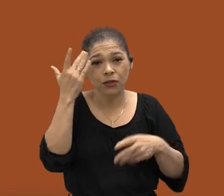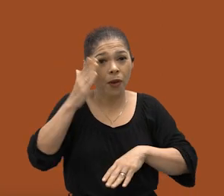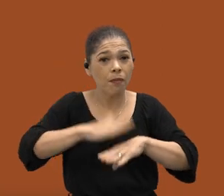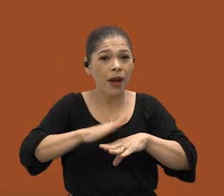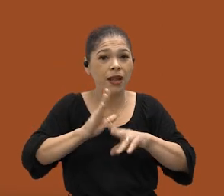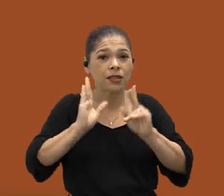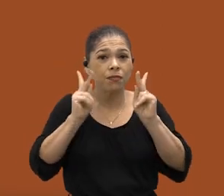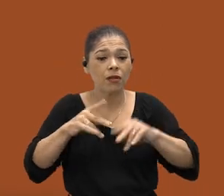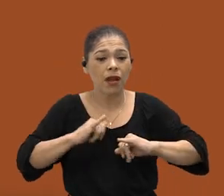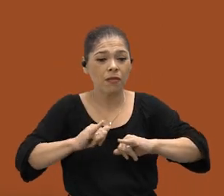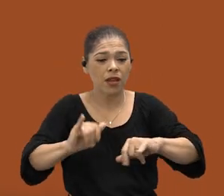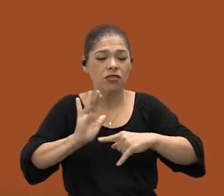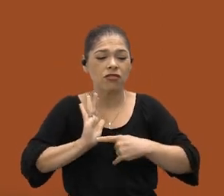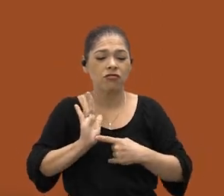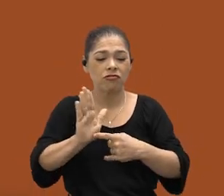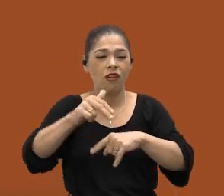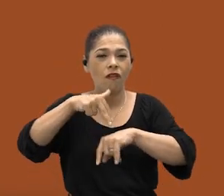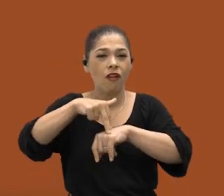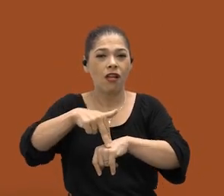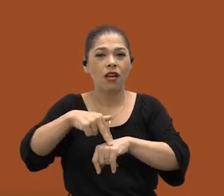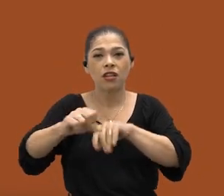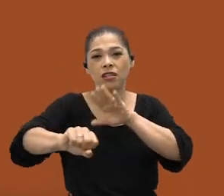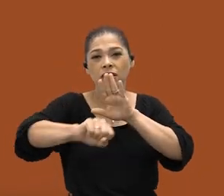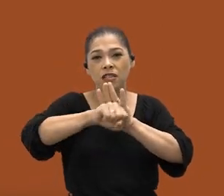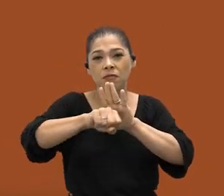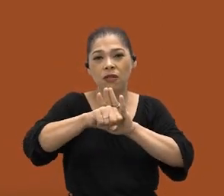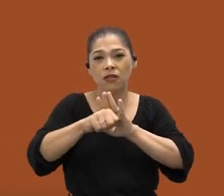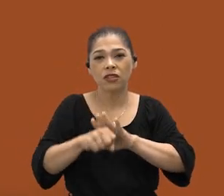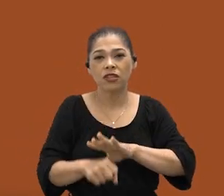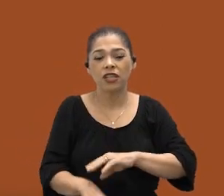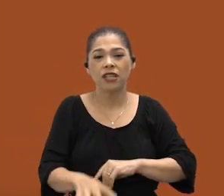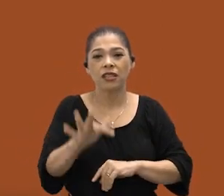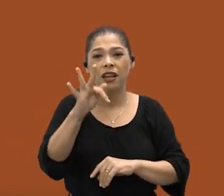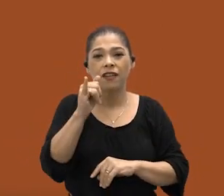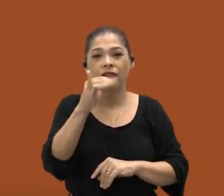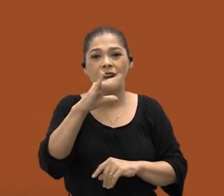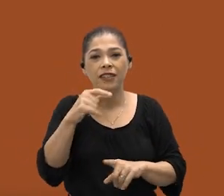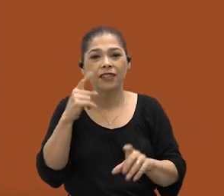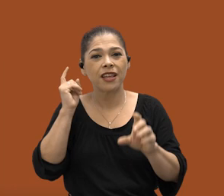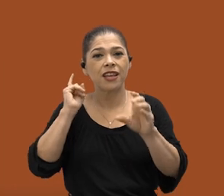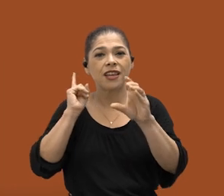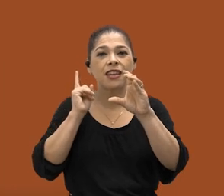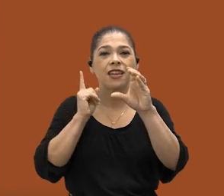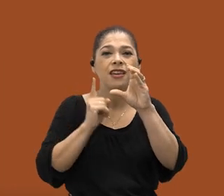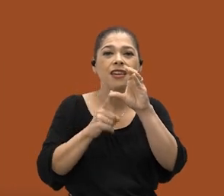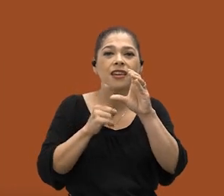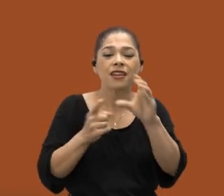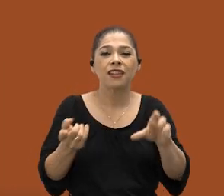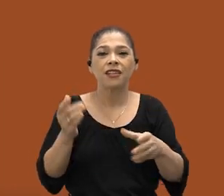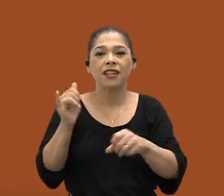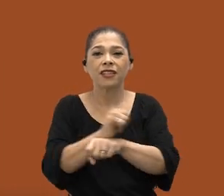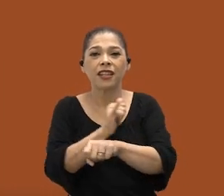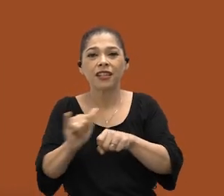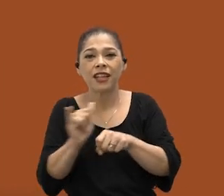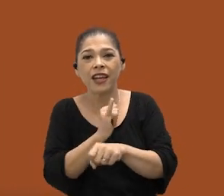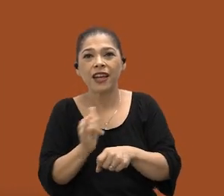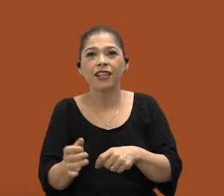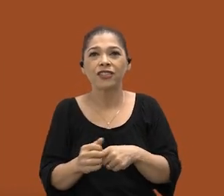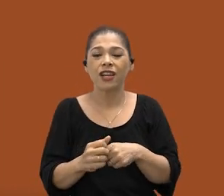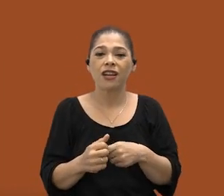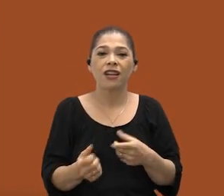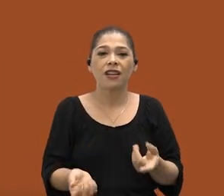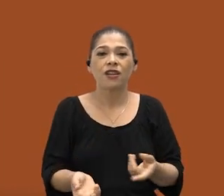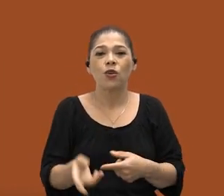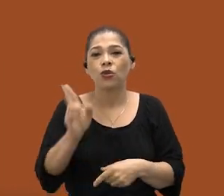mais publicamente se manifestando simbologias fascistas utilizando estratégias para confundir um grande público que é